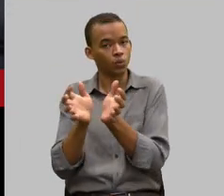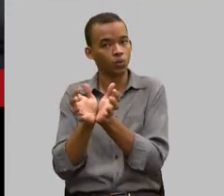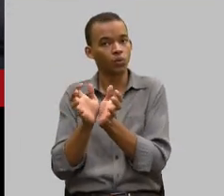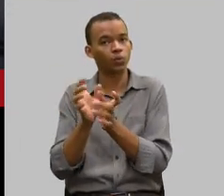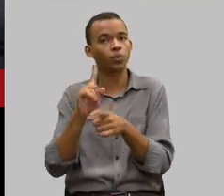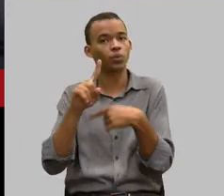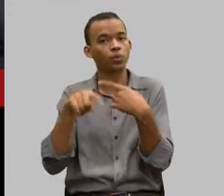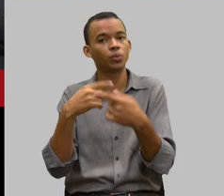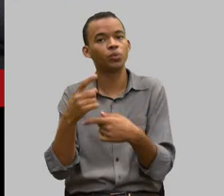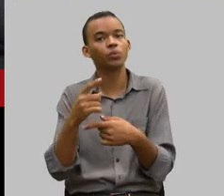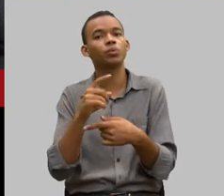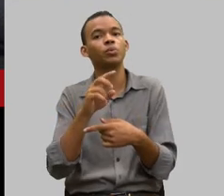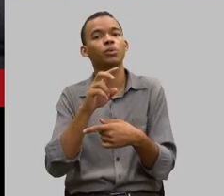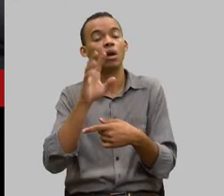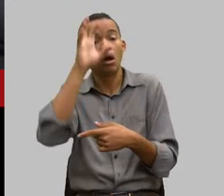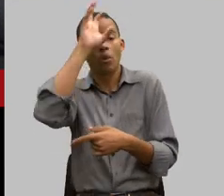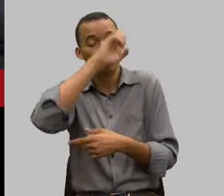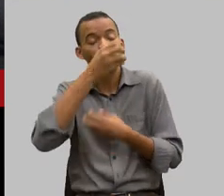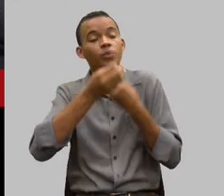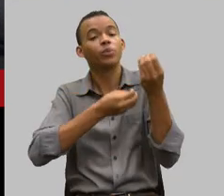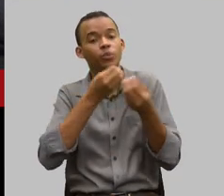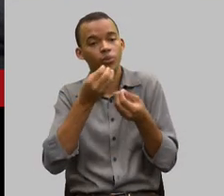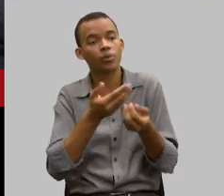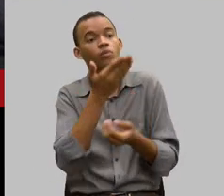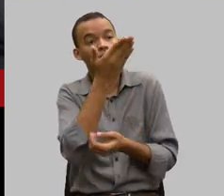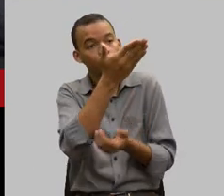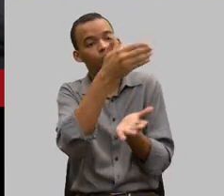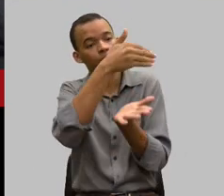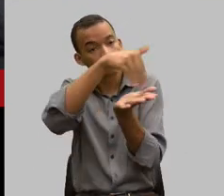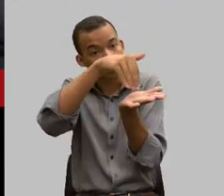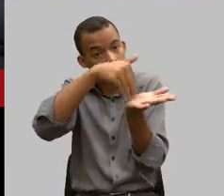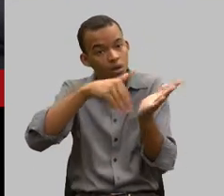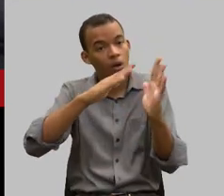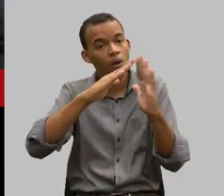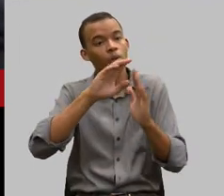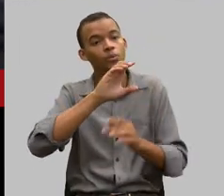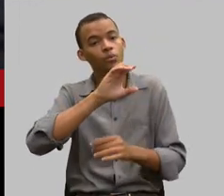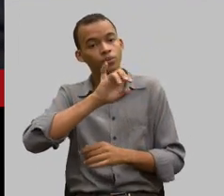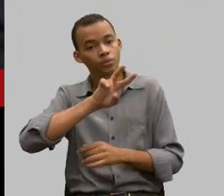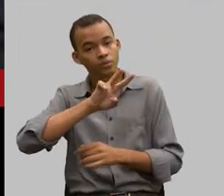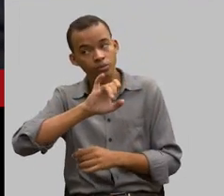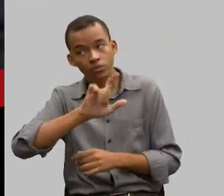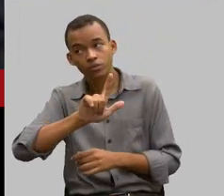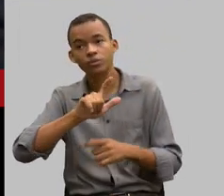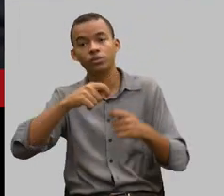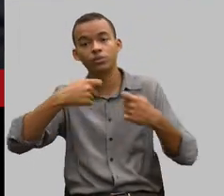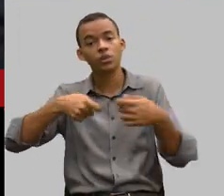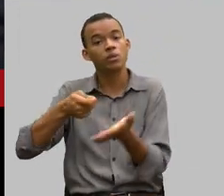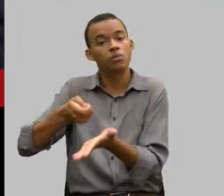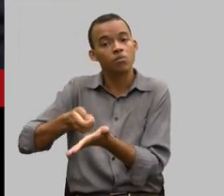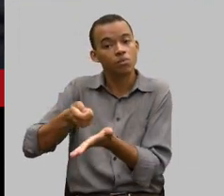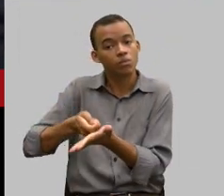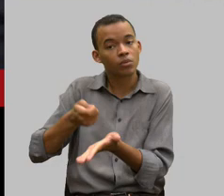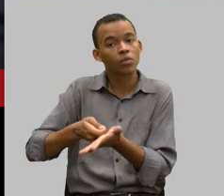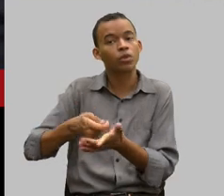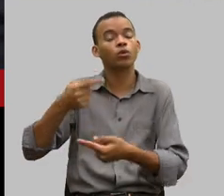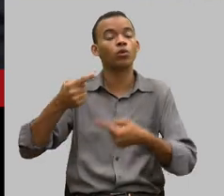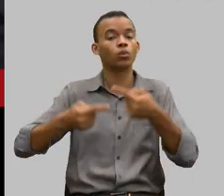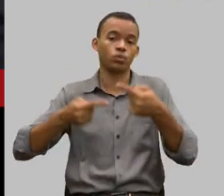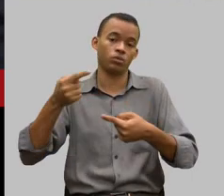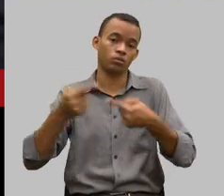quando vossa excelência e quando o secretário da casa civil começarem a impor a questão polí